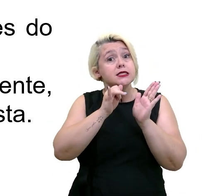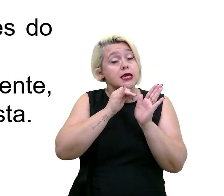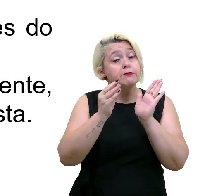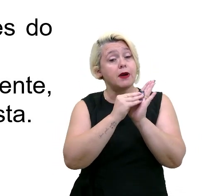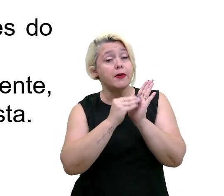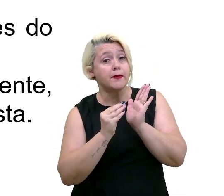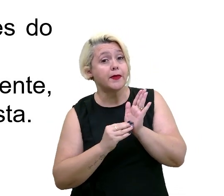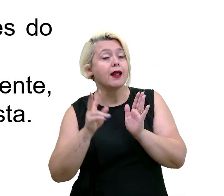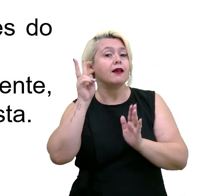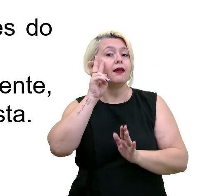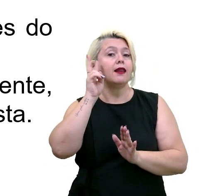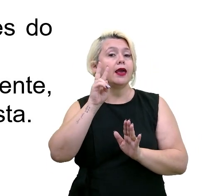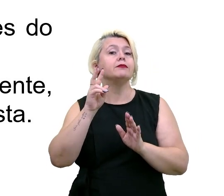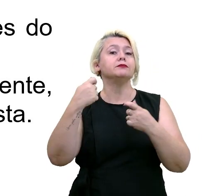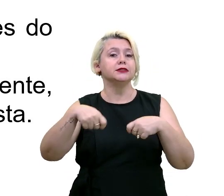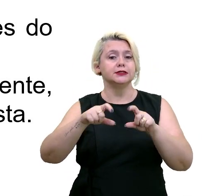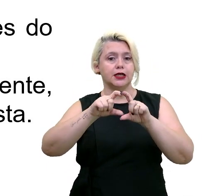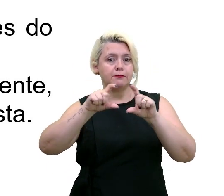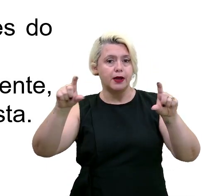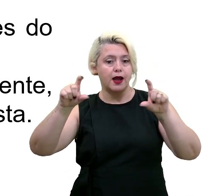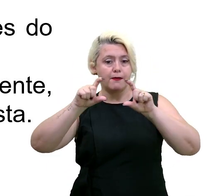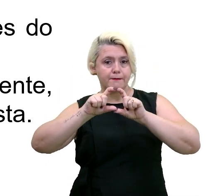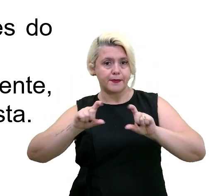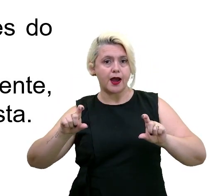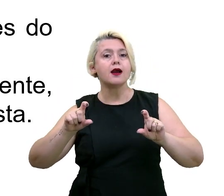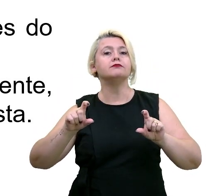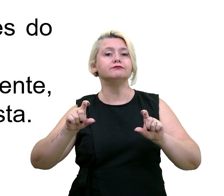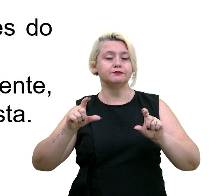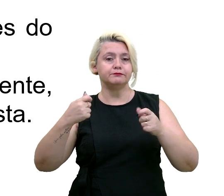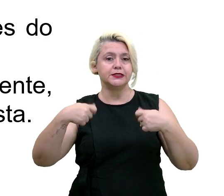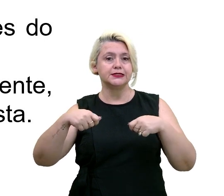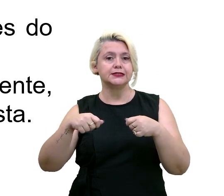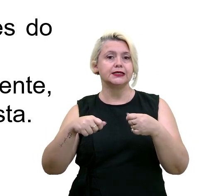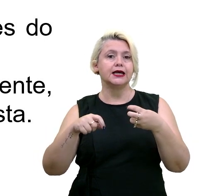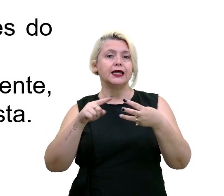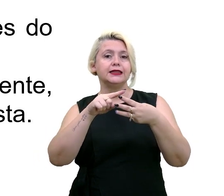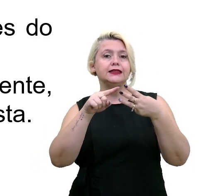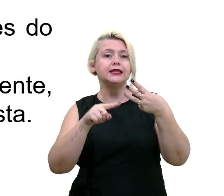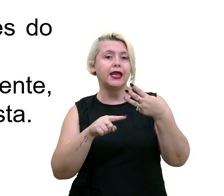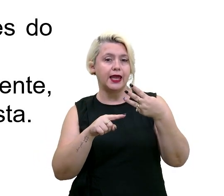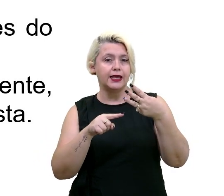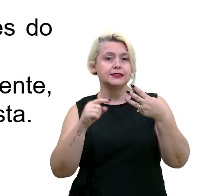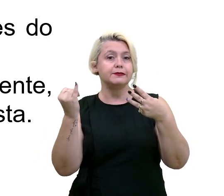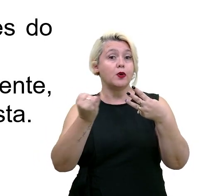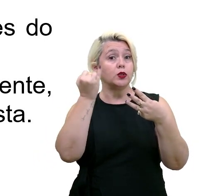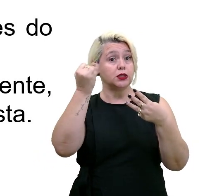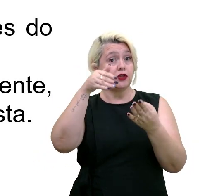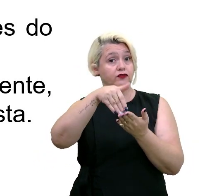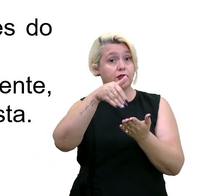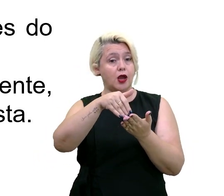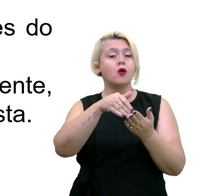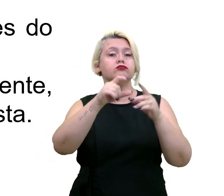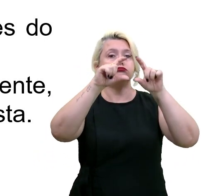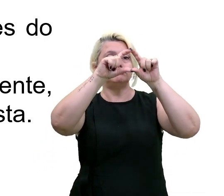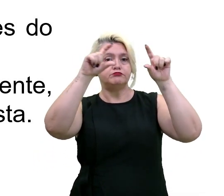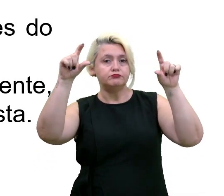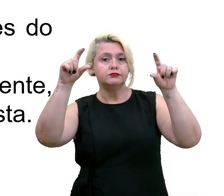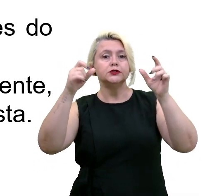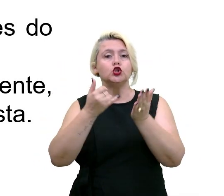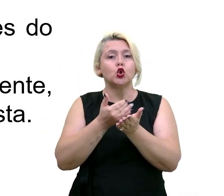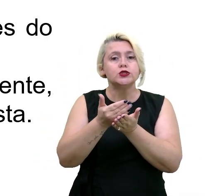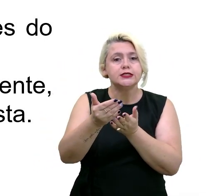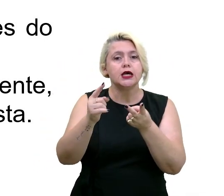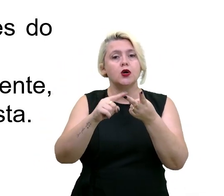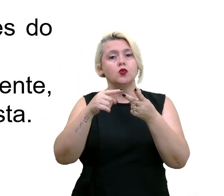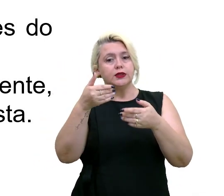certo? Lembra de construir os parágrafos com pelo menos 3 pontos finais. Você faz a introdução do parágrafo, depois